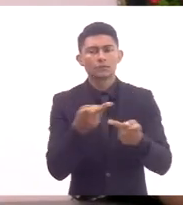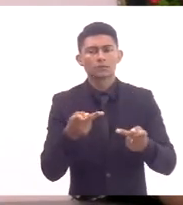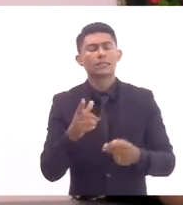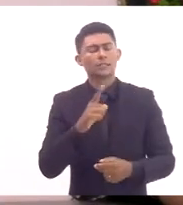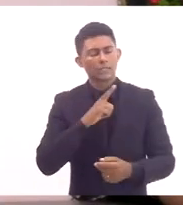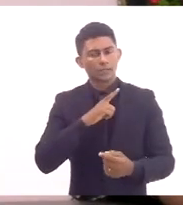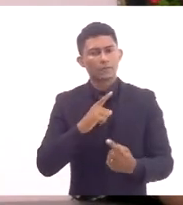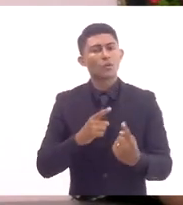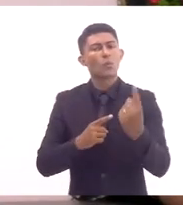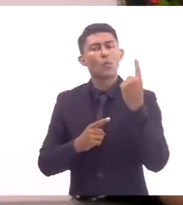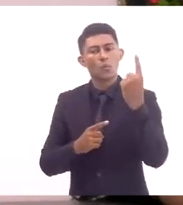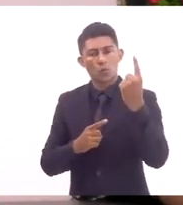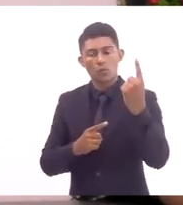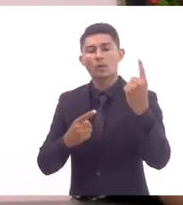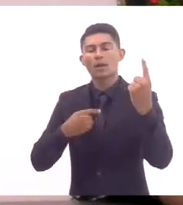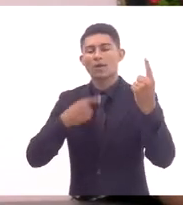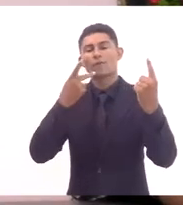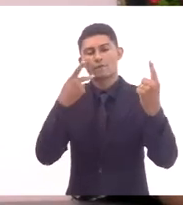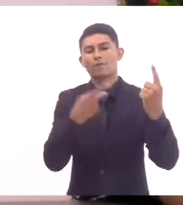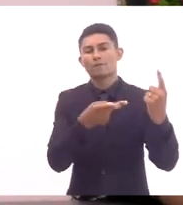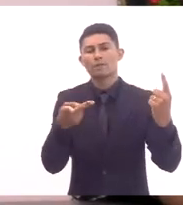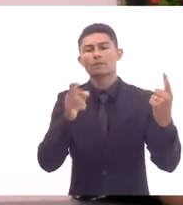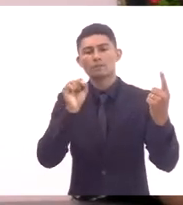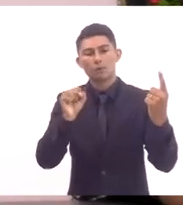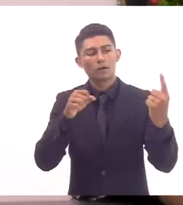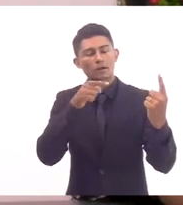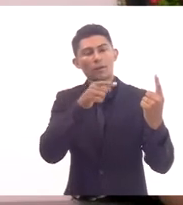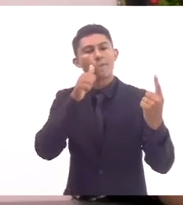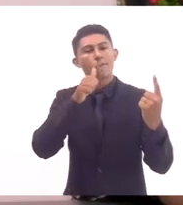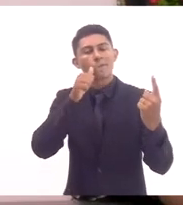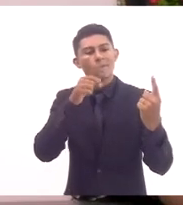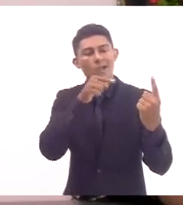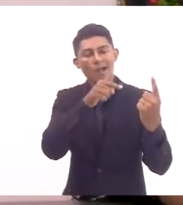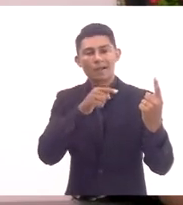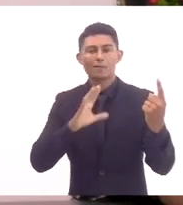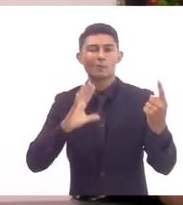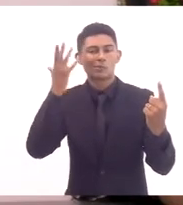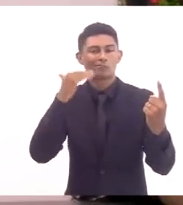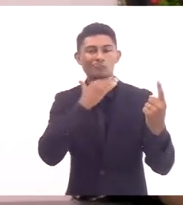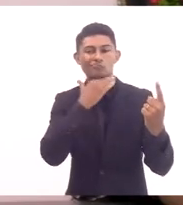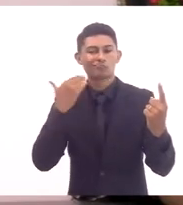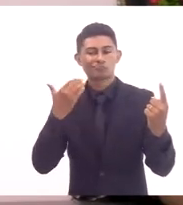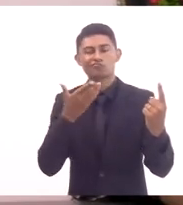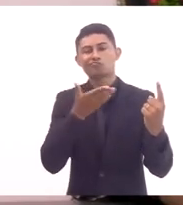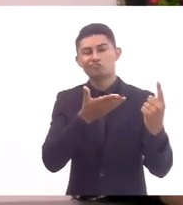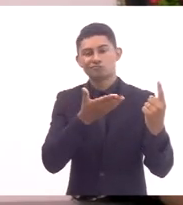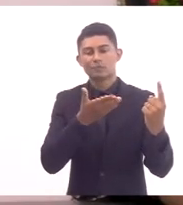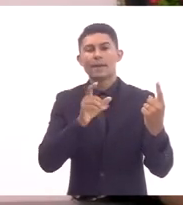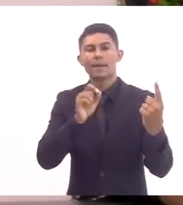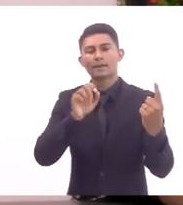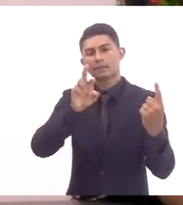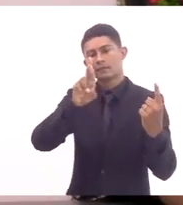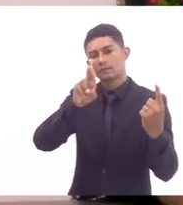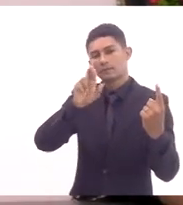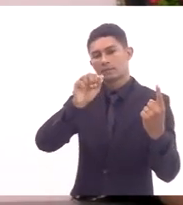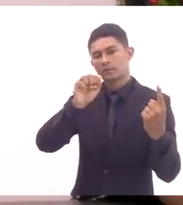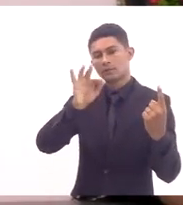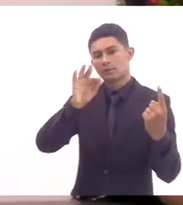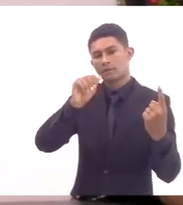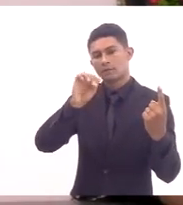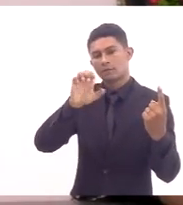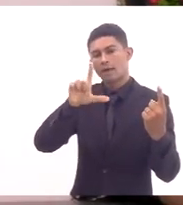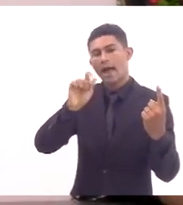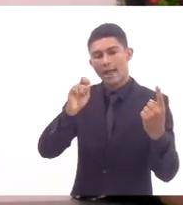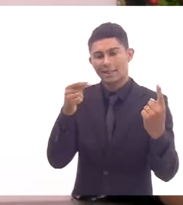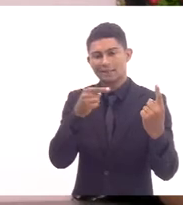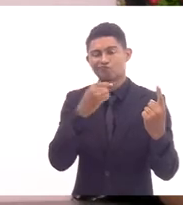caso especificamente que eu posso falar qual foi o nome da vítima de mortalidade materna que foi o caso e ela foi